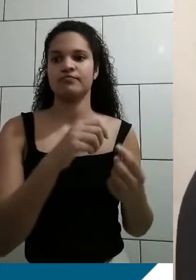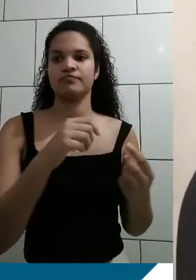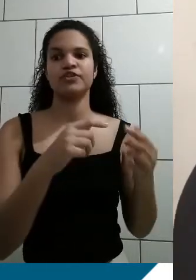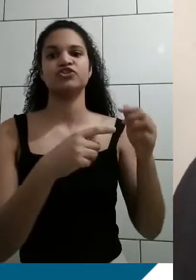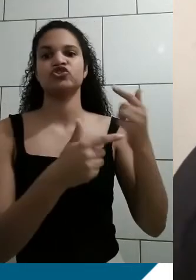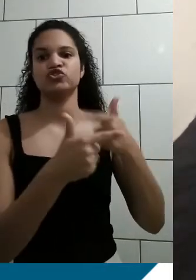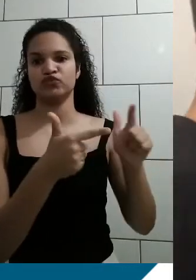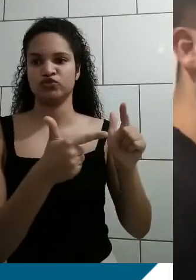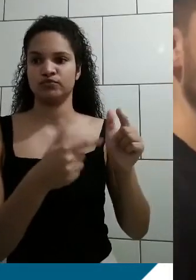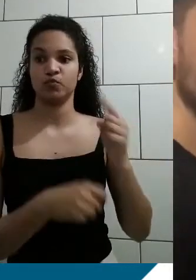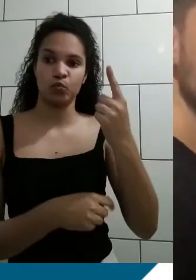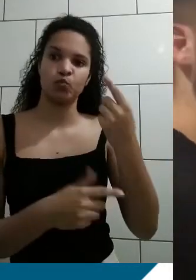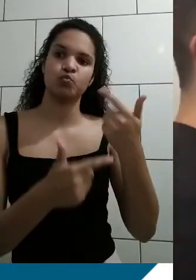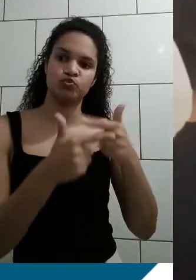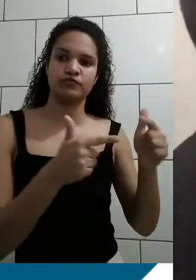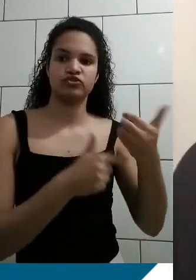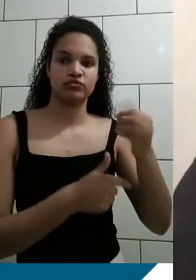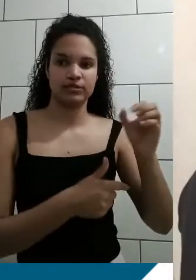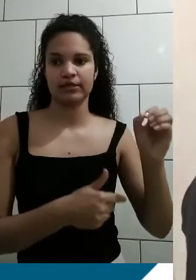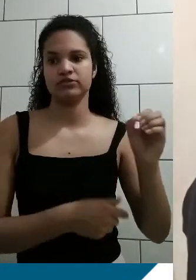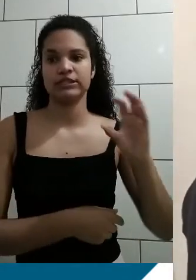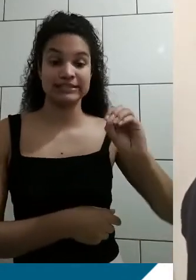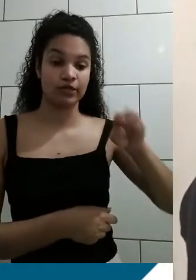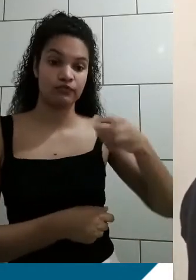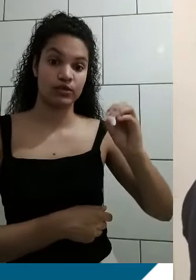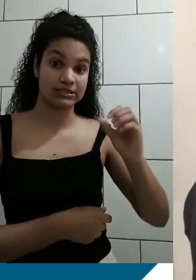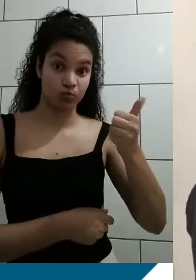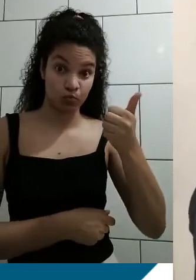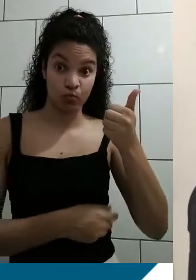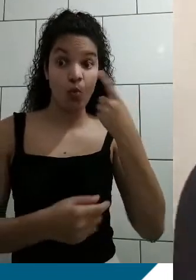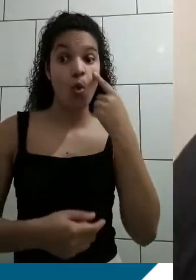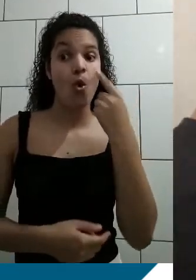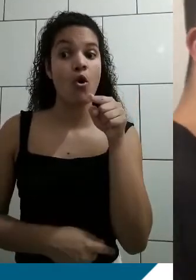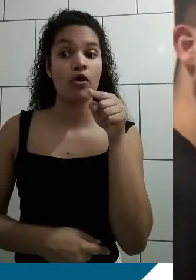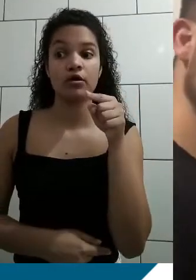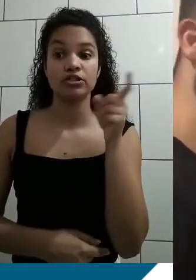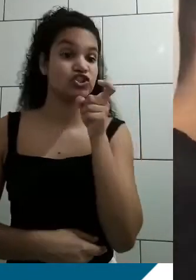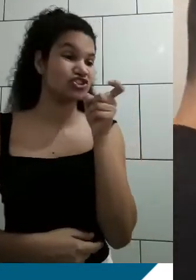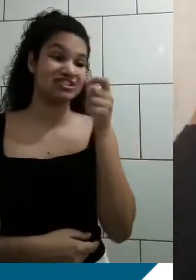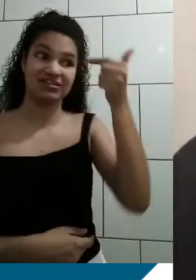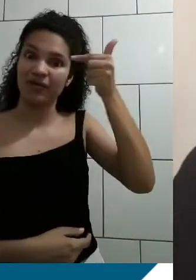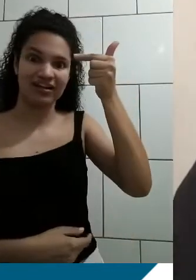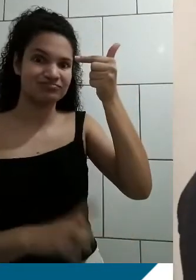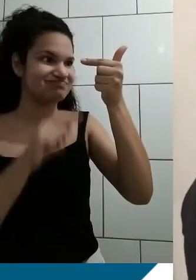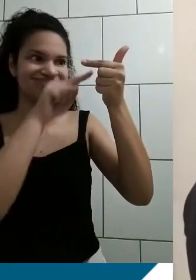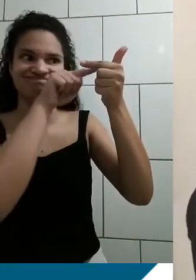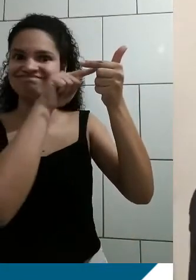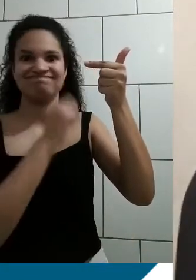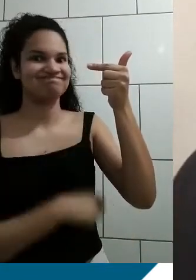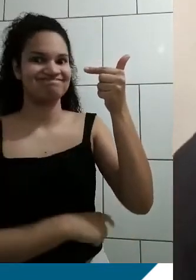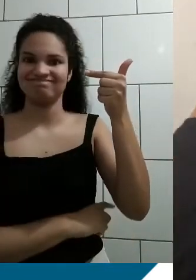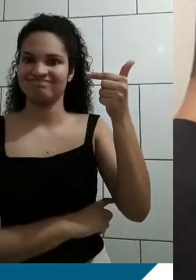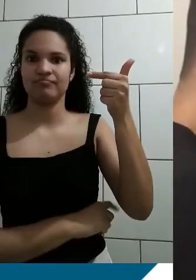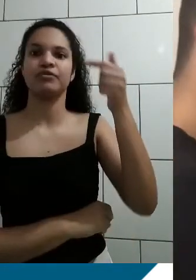que eu não quero achar o valor de x ao quadrado, eu quero achar o valor de x. Então isso aqui está x ao quadrado, eu tiro a raiz quadrada dos dois lados, então eu vou ficar